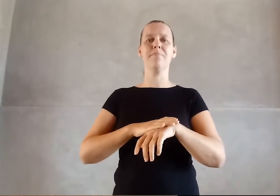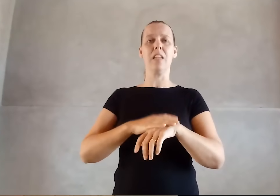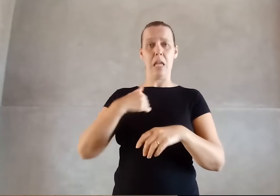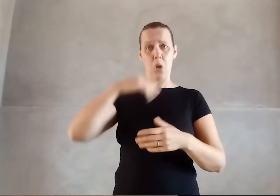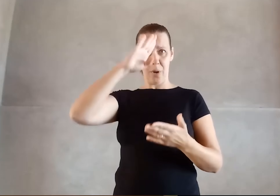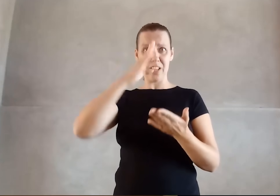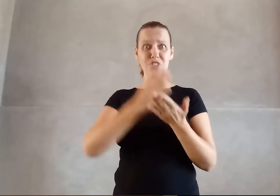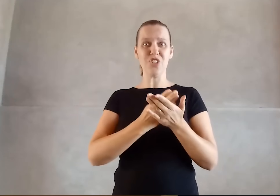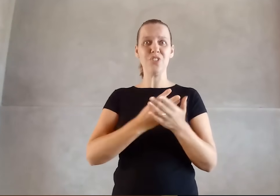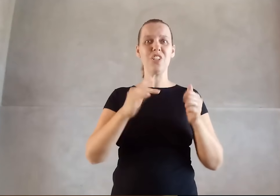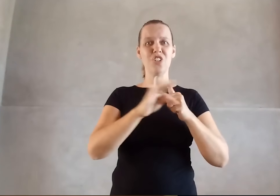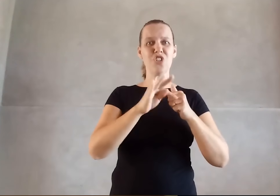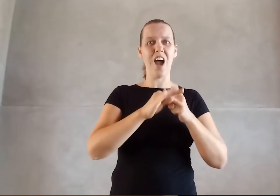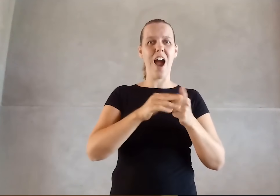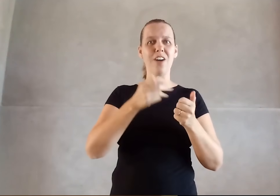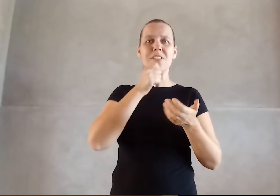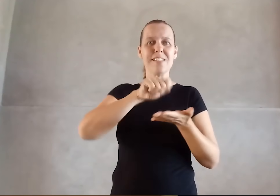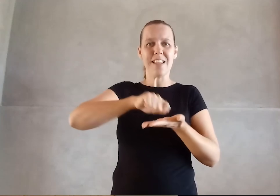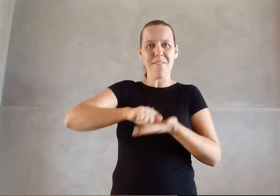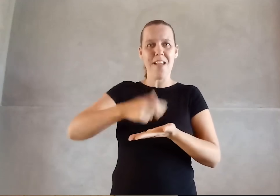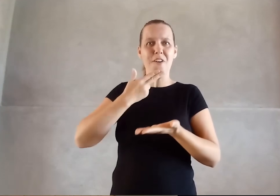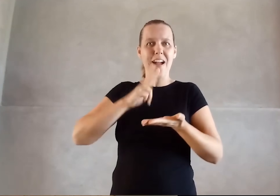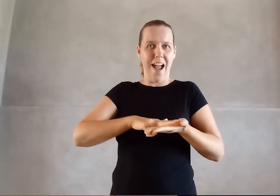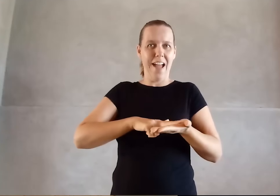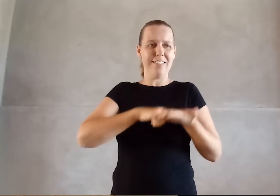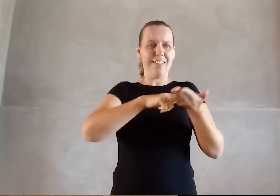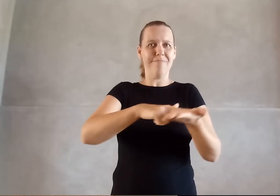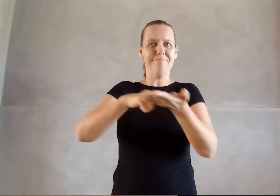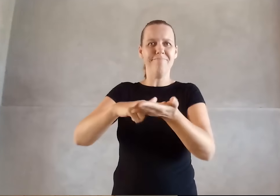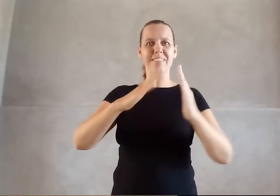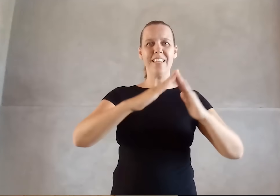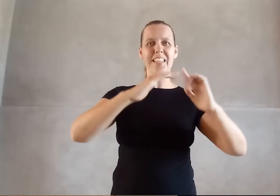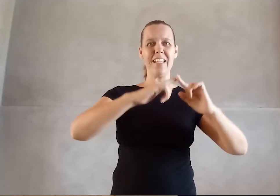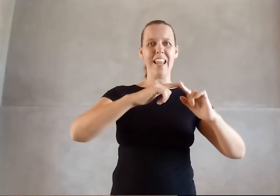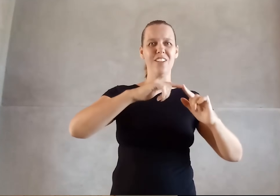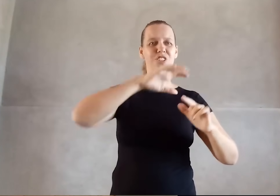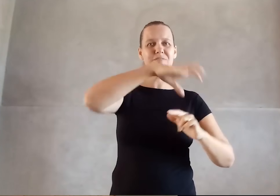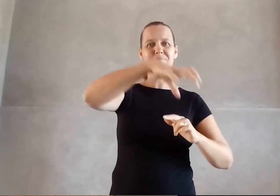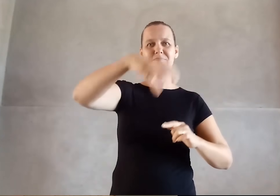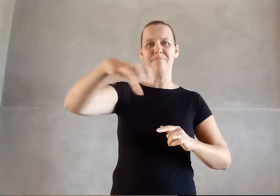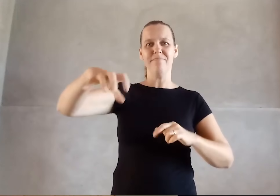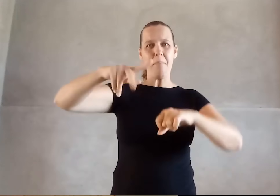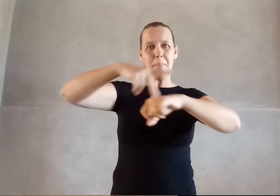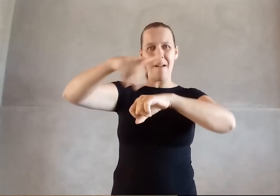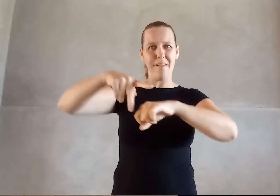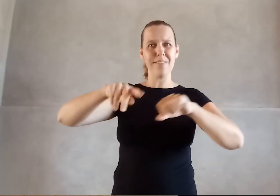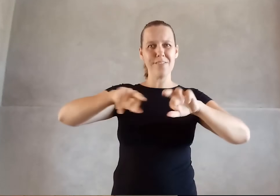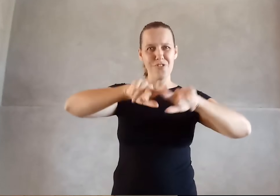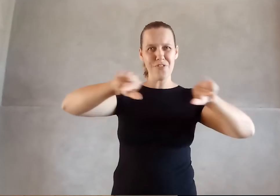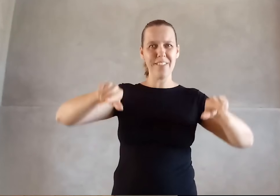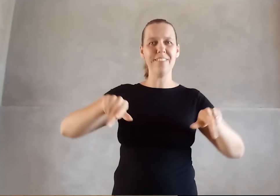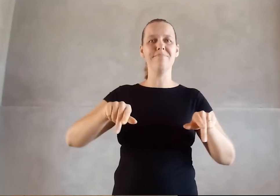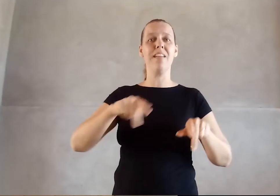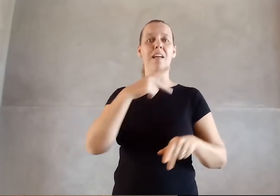como nós podemos perseverar em meio à provação. O que eu creio é que Tiago, quando ele começa a escrever essa carta